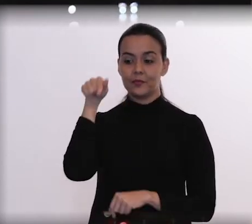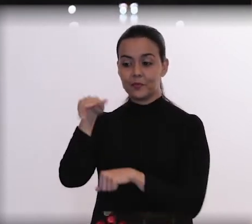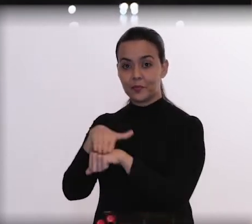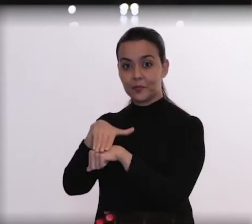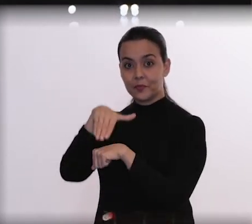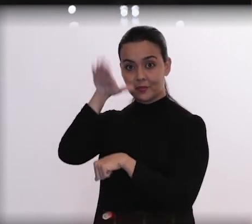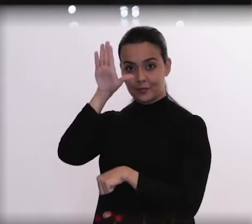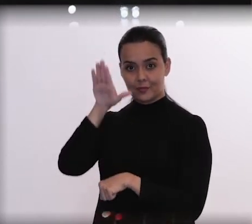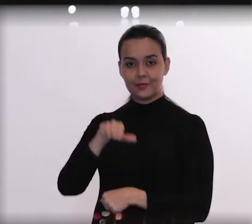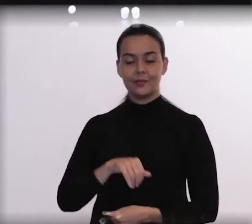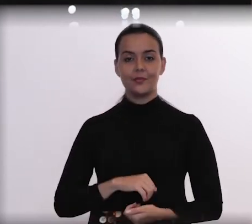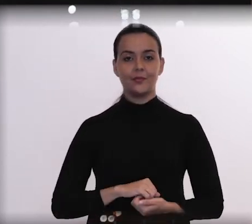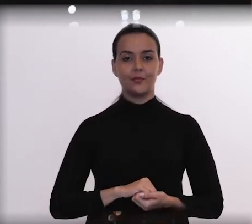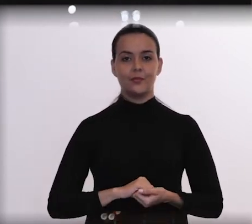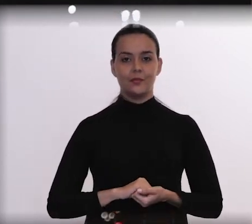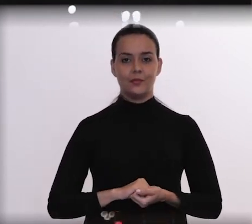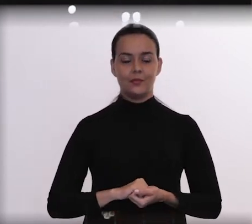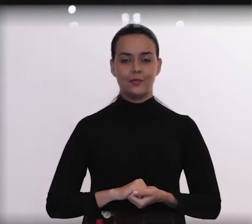20.